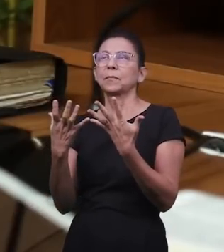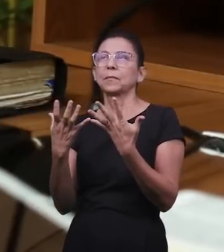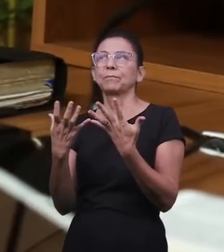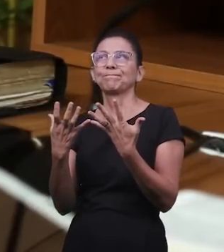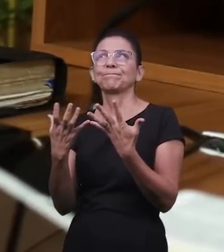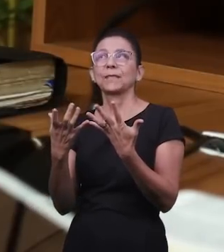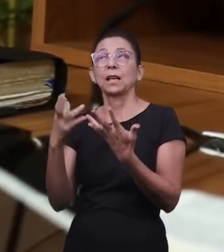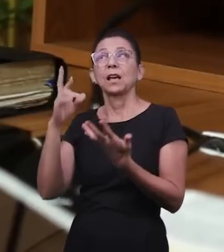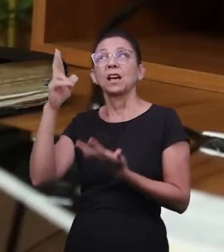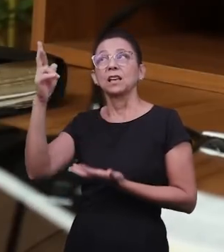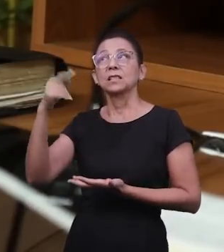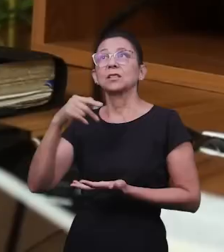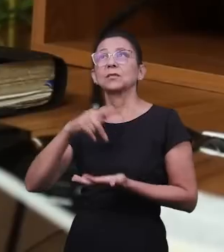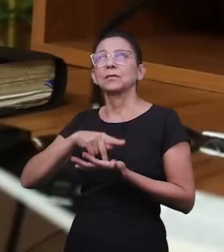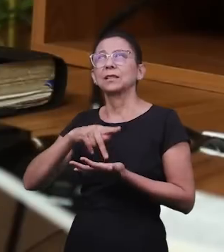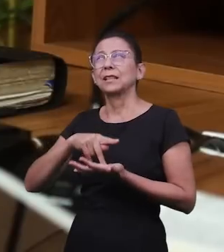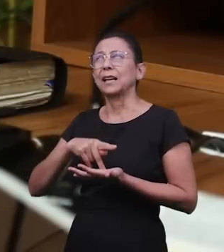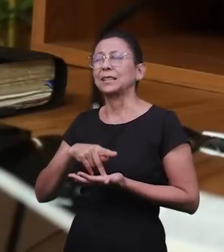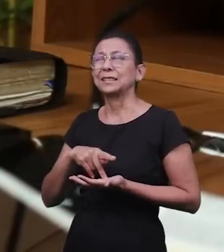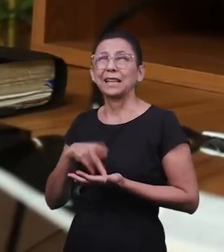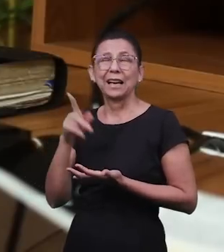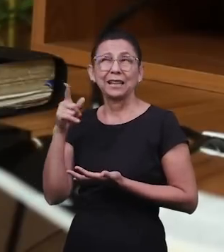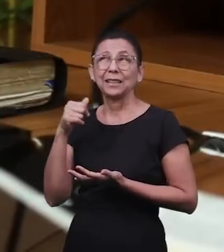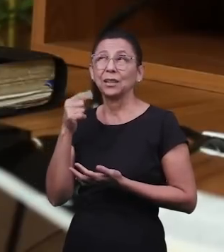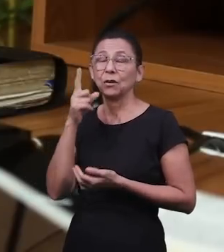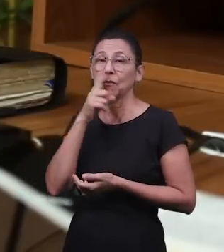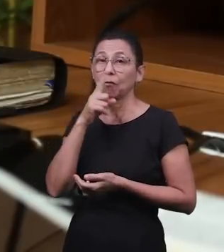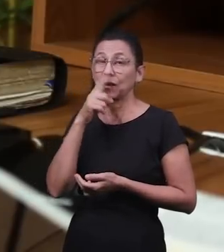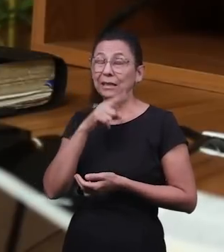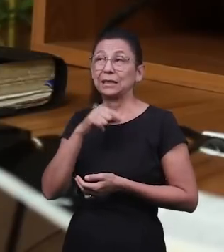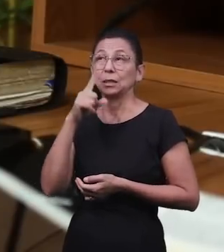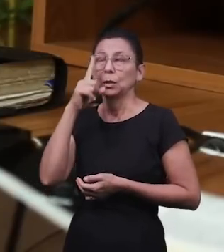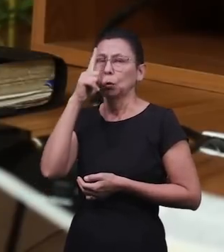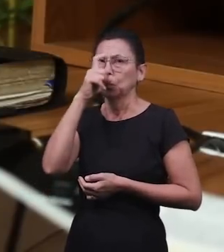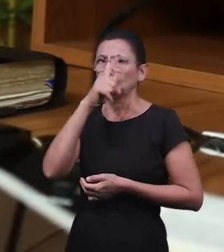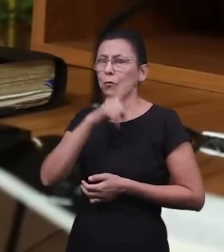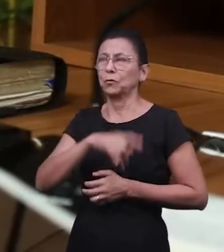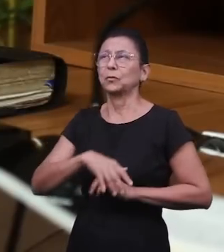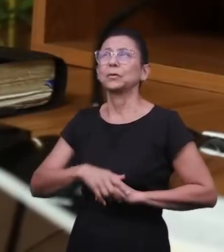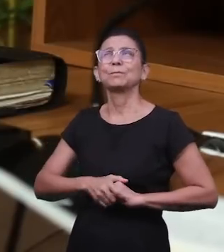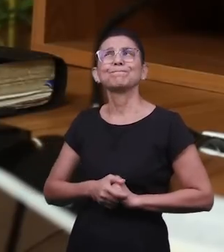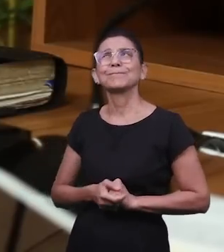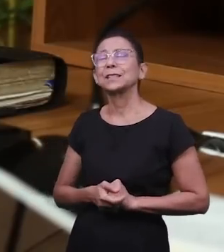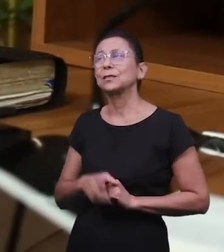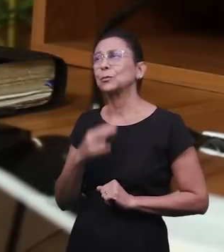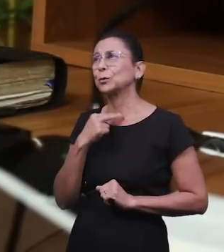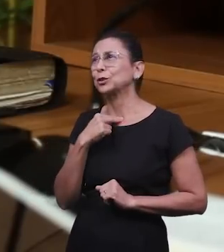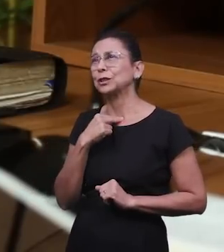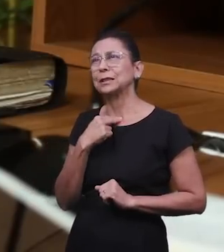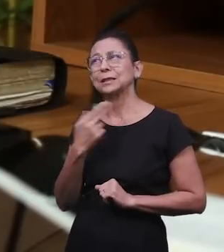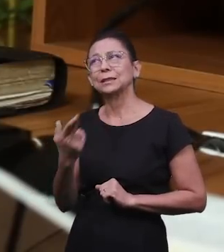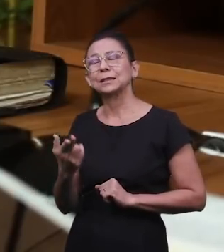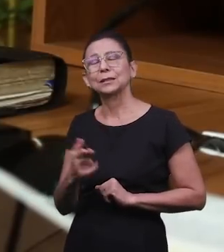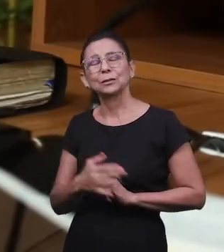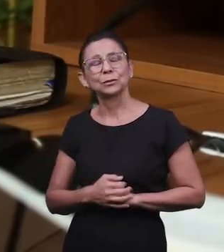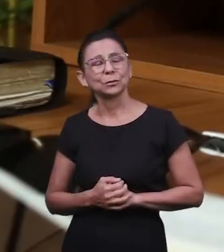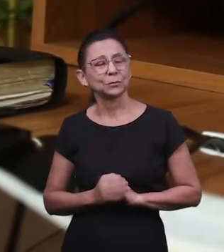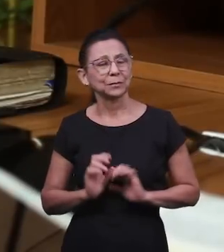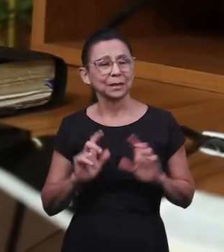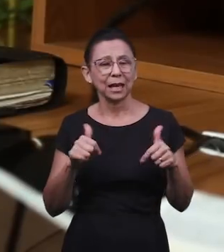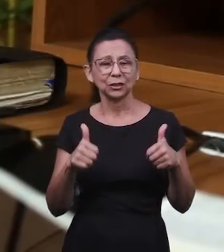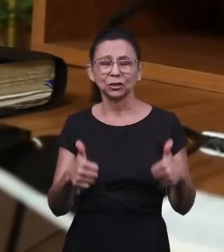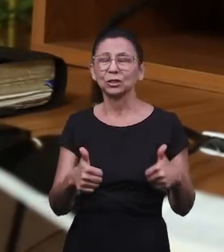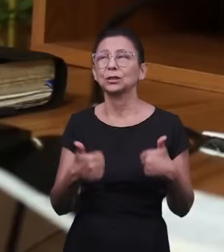nisso aqui, eu falhei fortemente como servo de Deus. Eu não podia ter feito isso. Eu não podia, como servo, fazer uma coisa